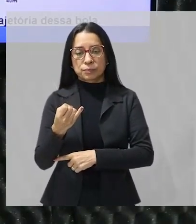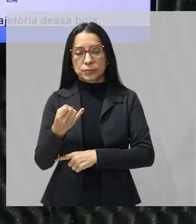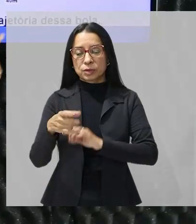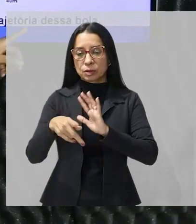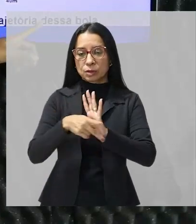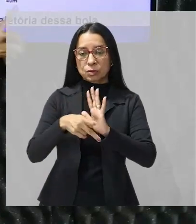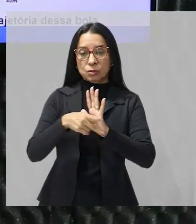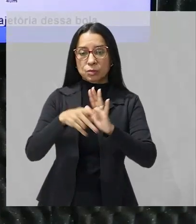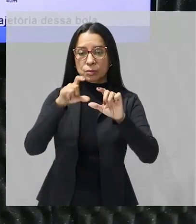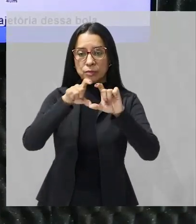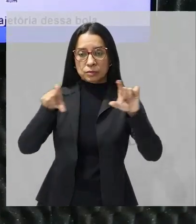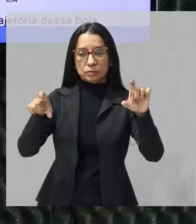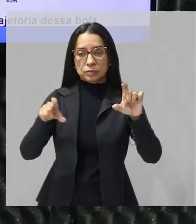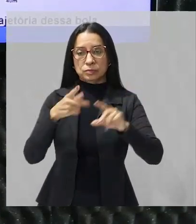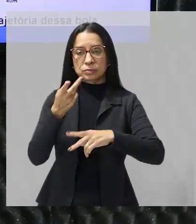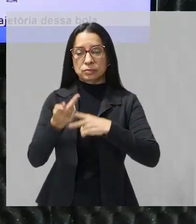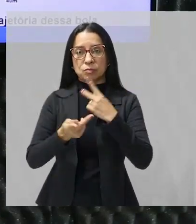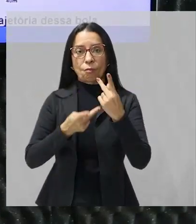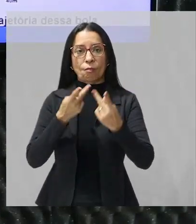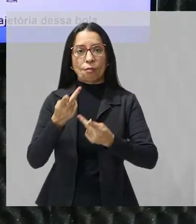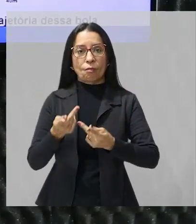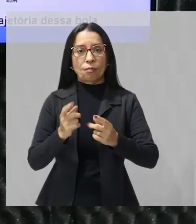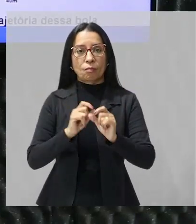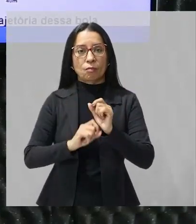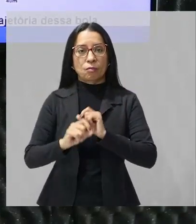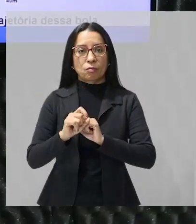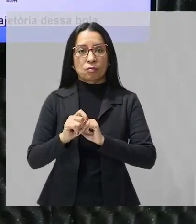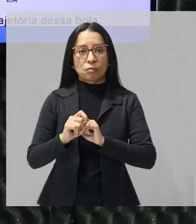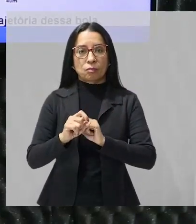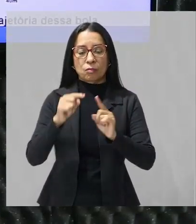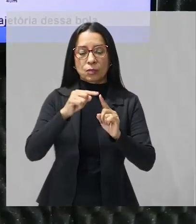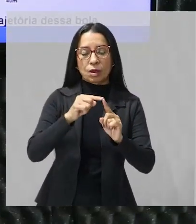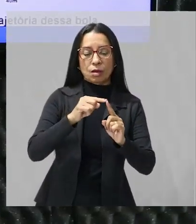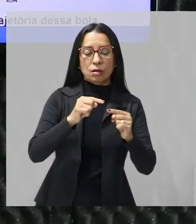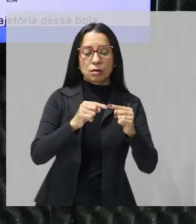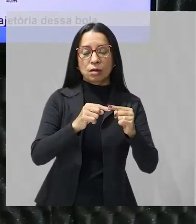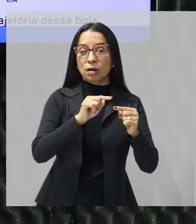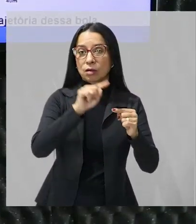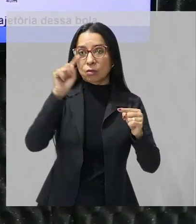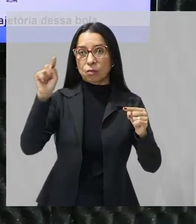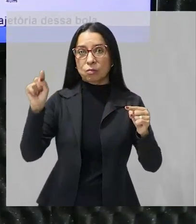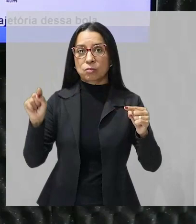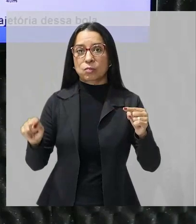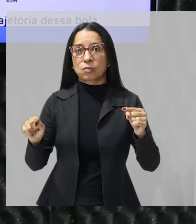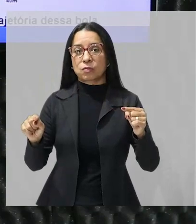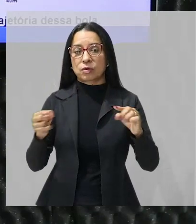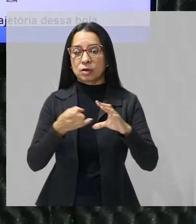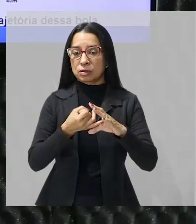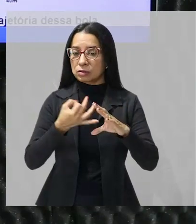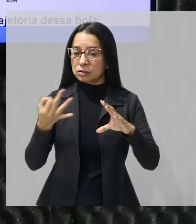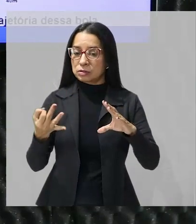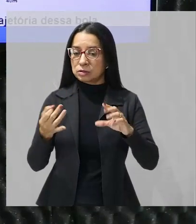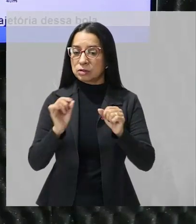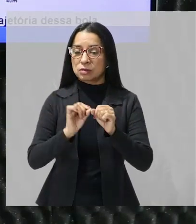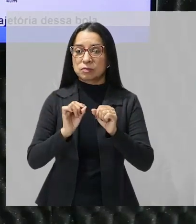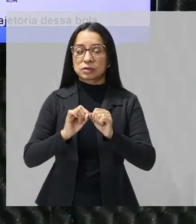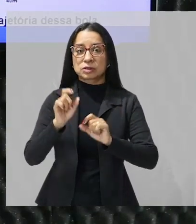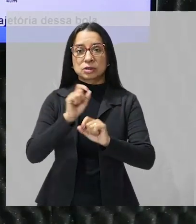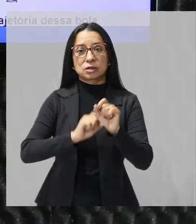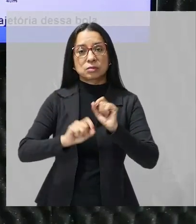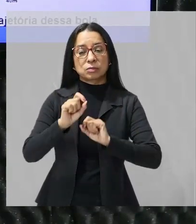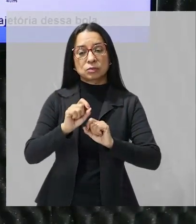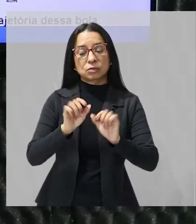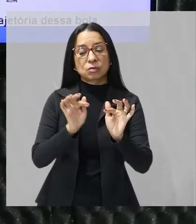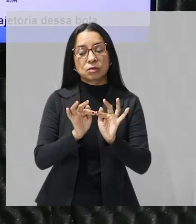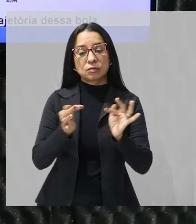próprio enunciado já está dizendo aqui, ó, a curva característica, nós já fazemos a associação com a função